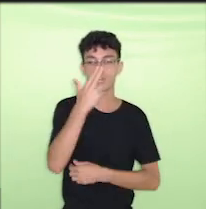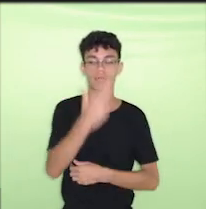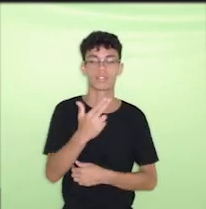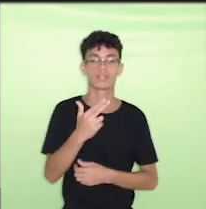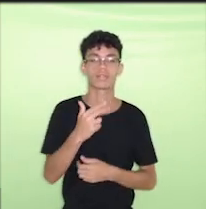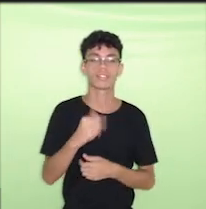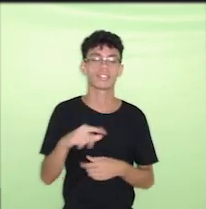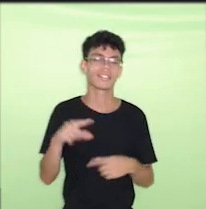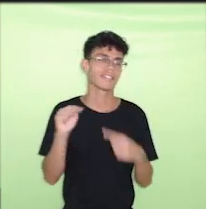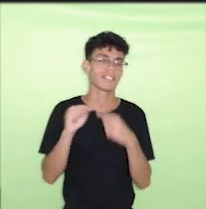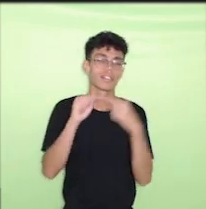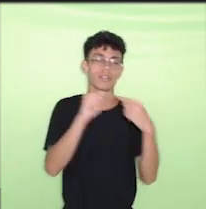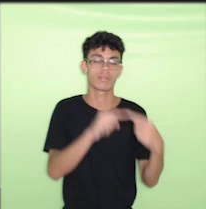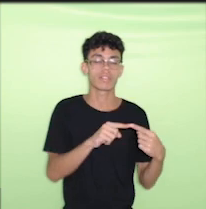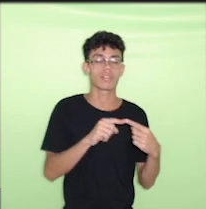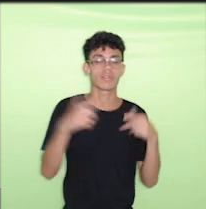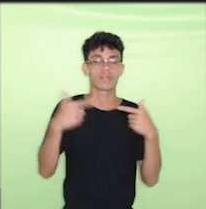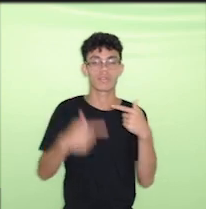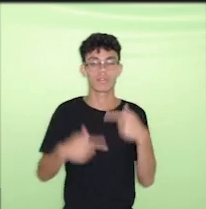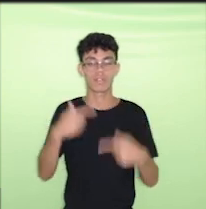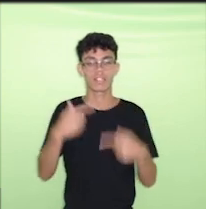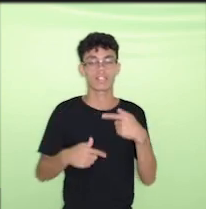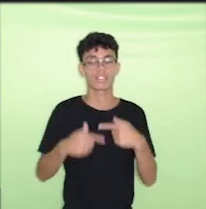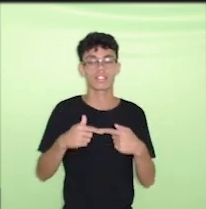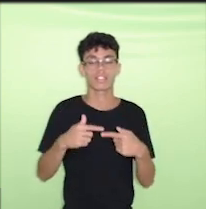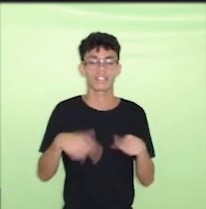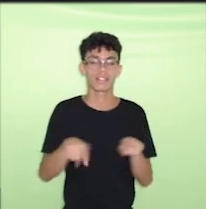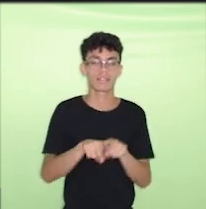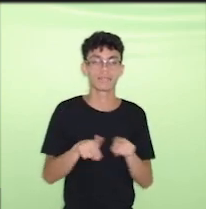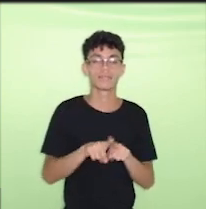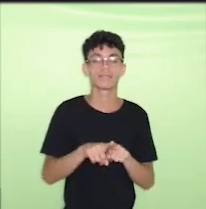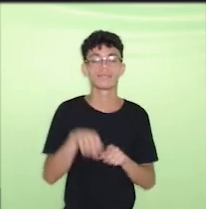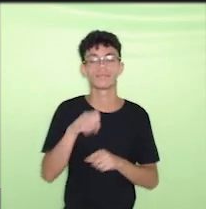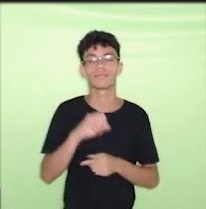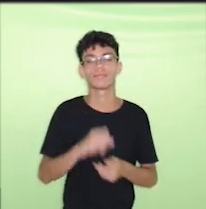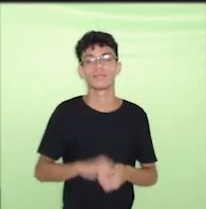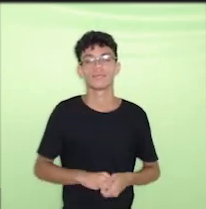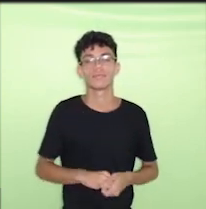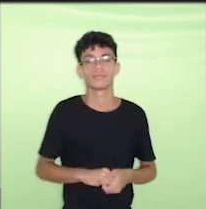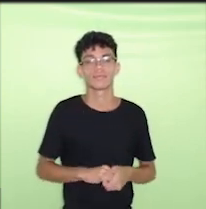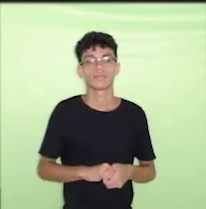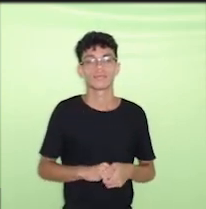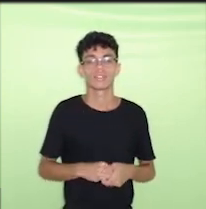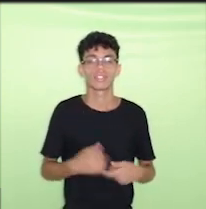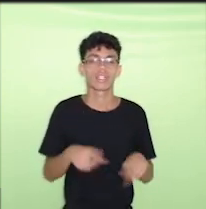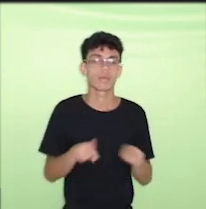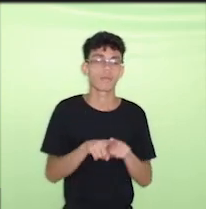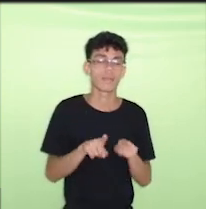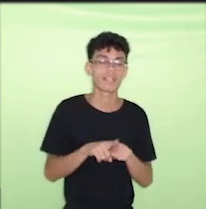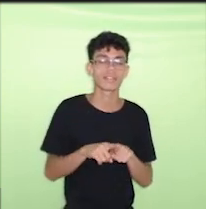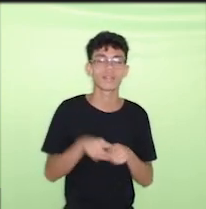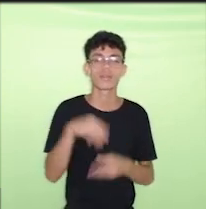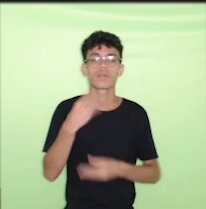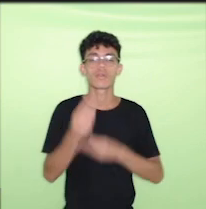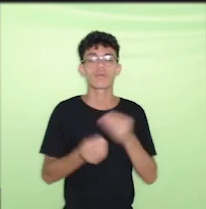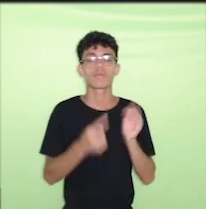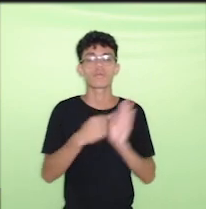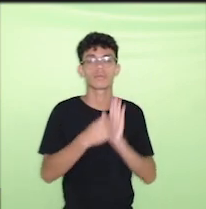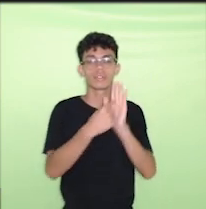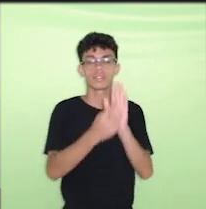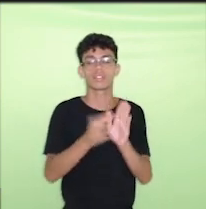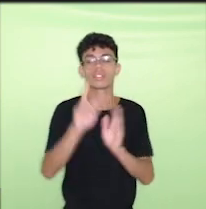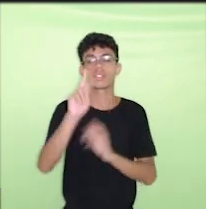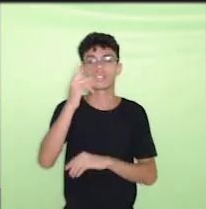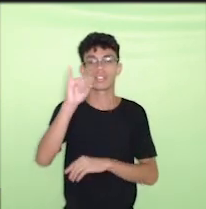essa questão política também, de apagamento, sim, e também pela maneira rebuscada com que a Hilda